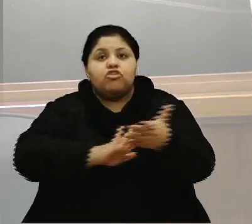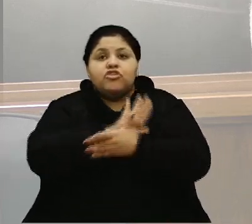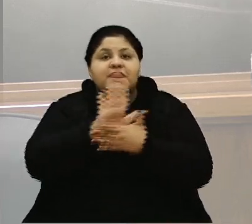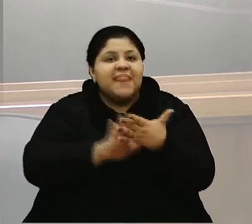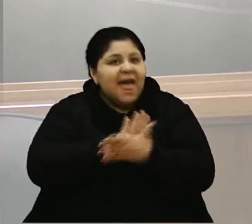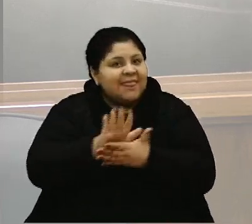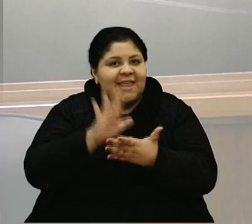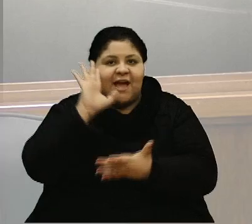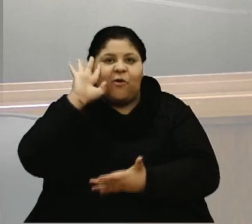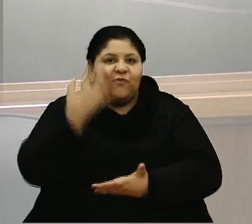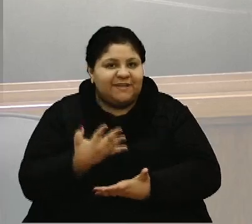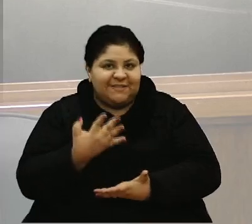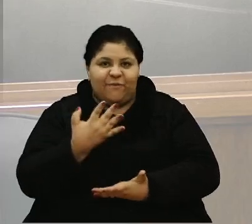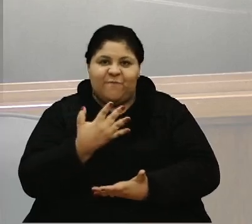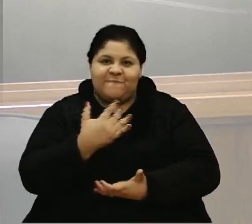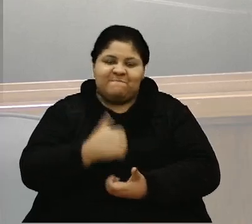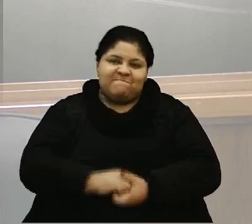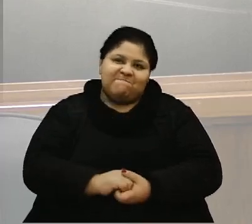vezes nada.